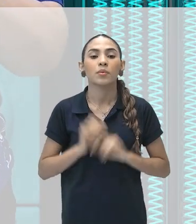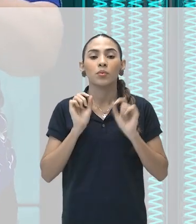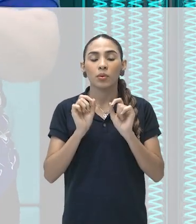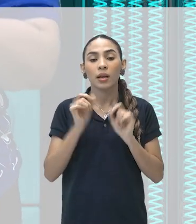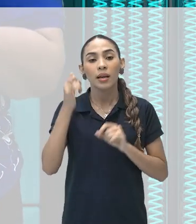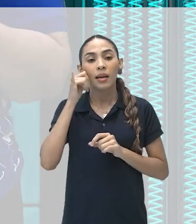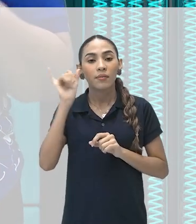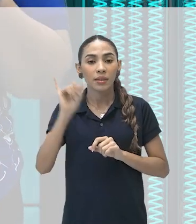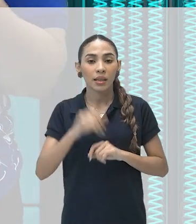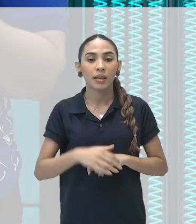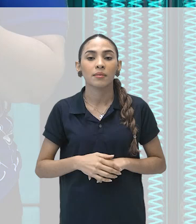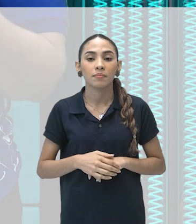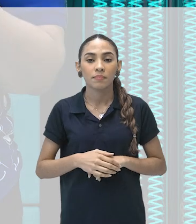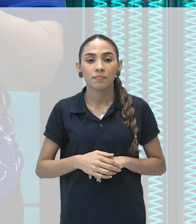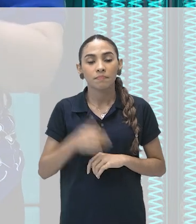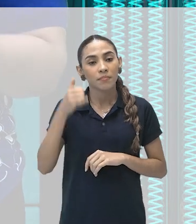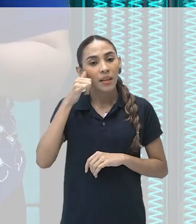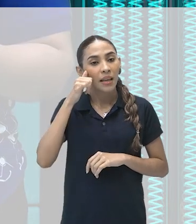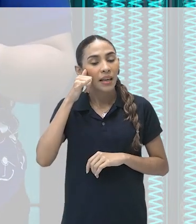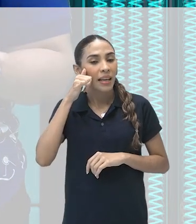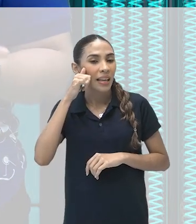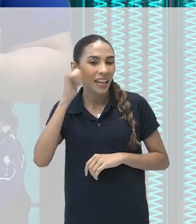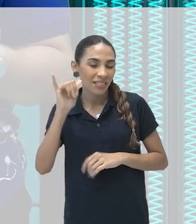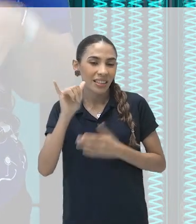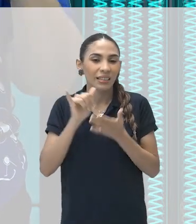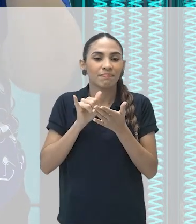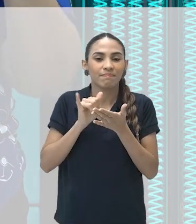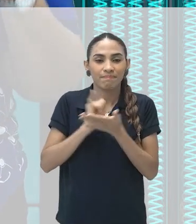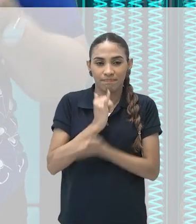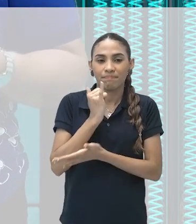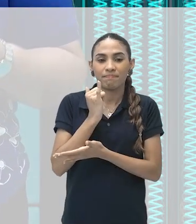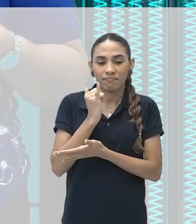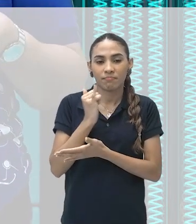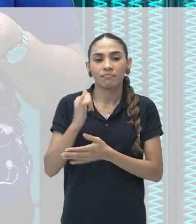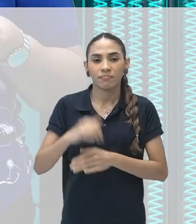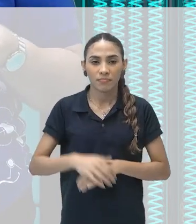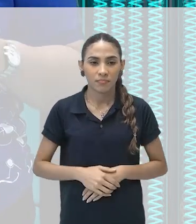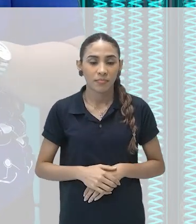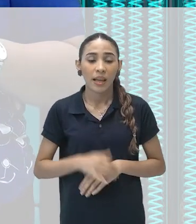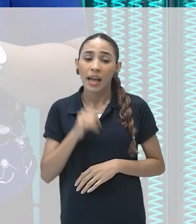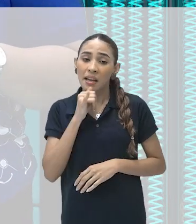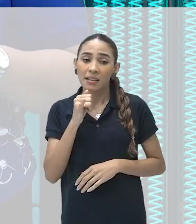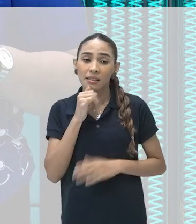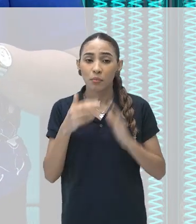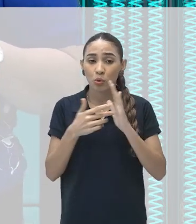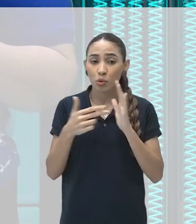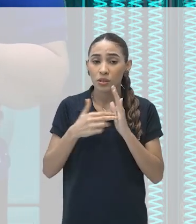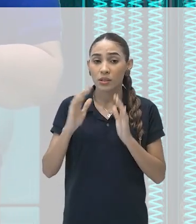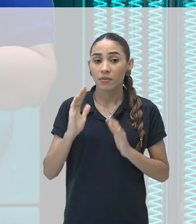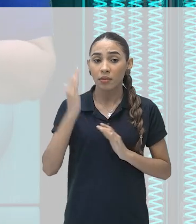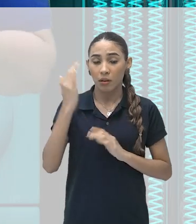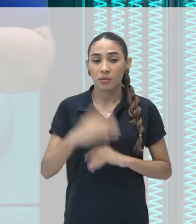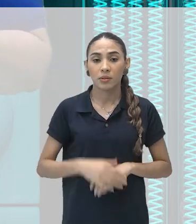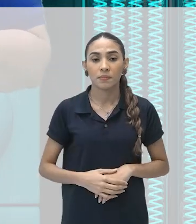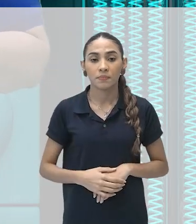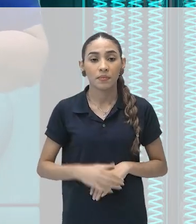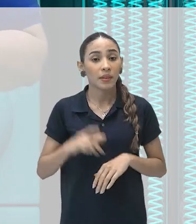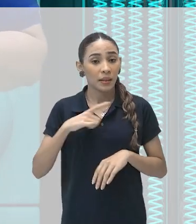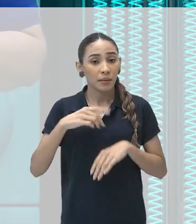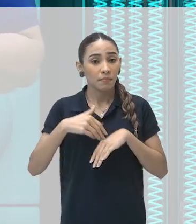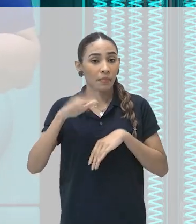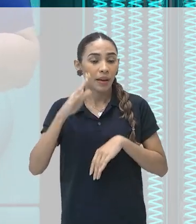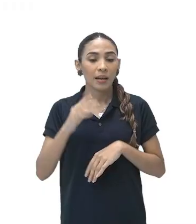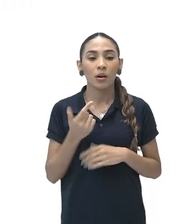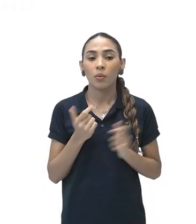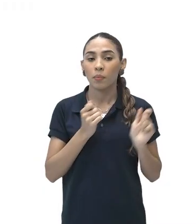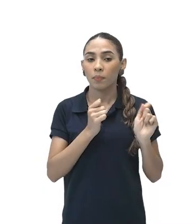para evitar cair em armadilhas como essas notícias falsas. E não para por aí, tem mais. Olhem só, a nossa